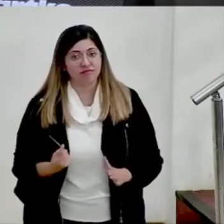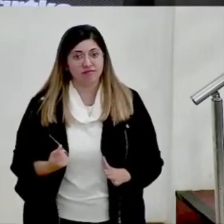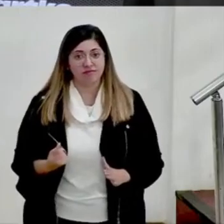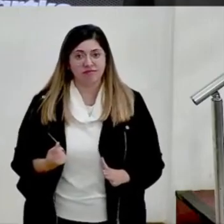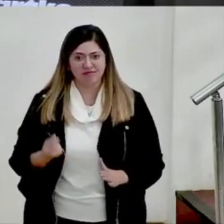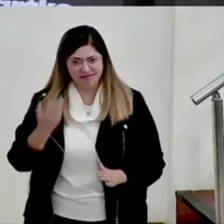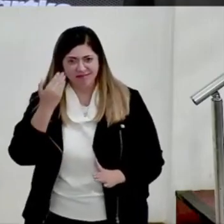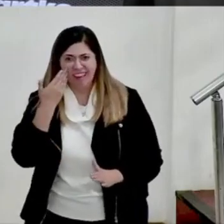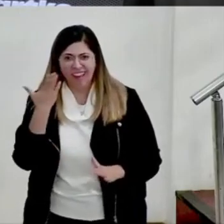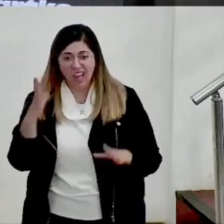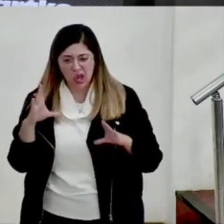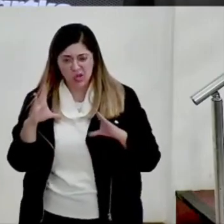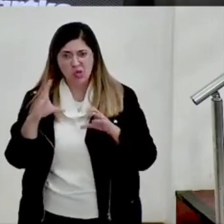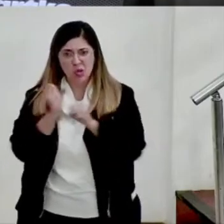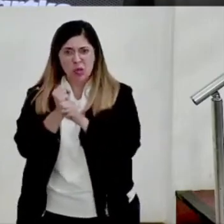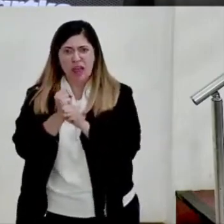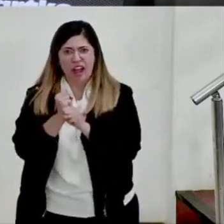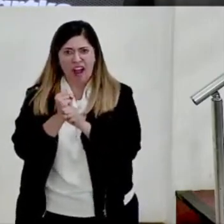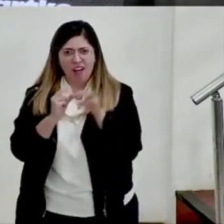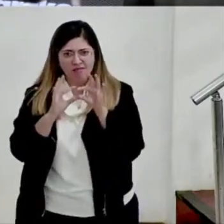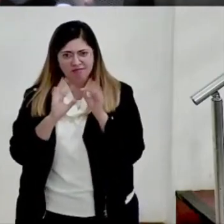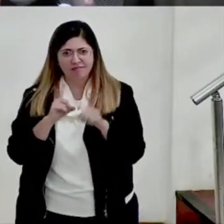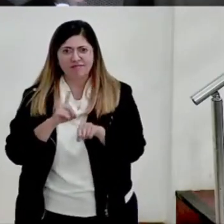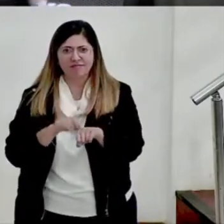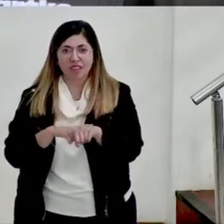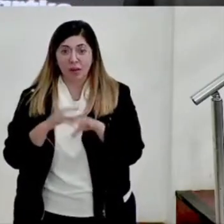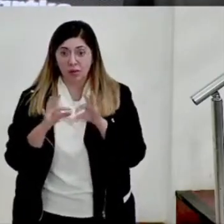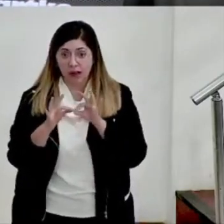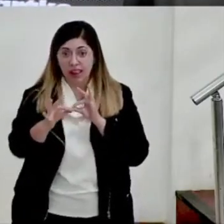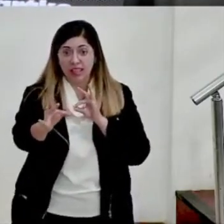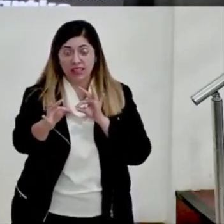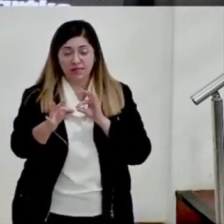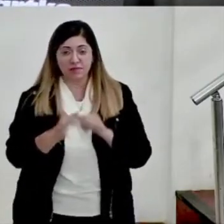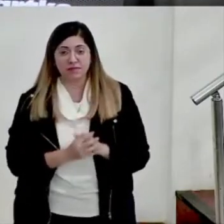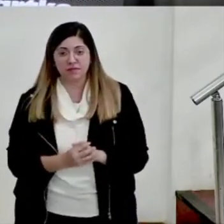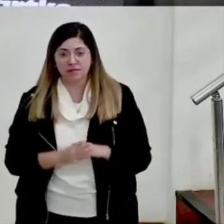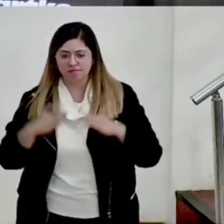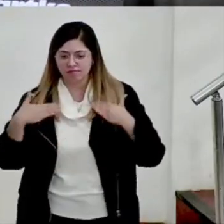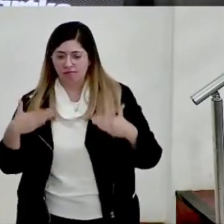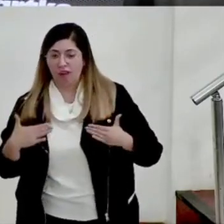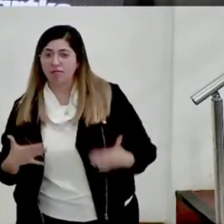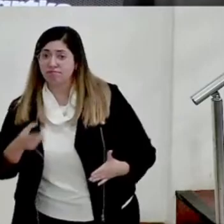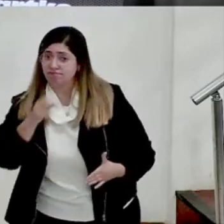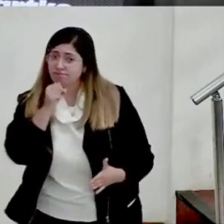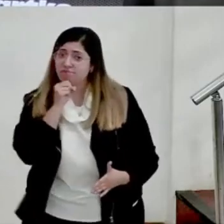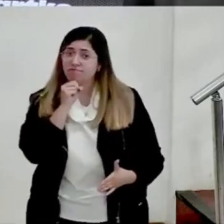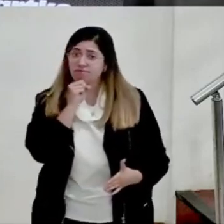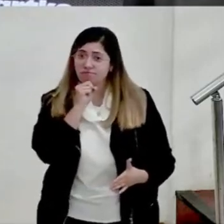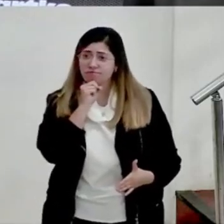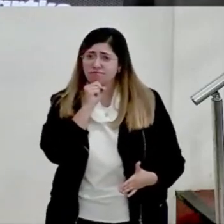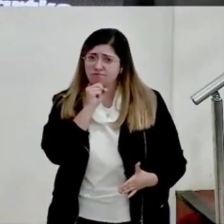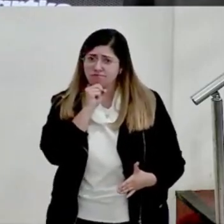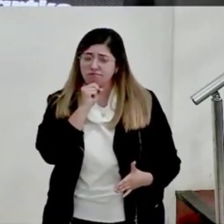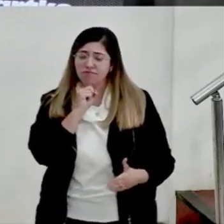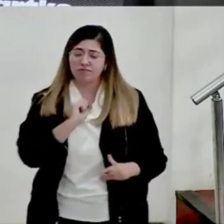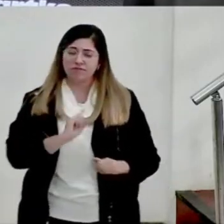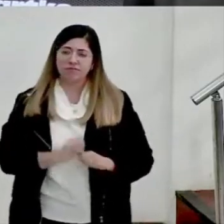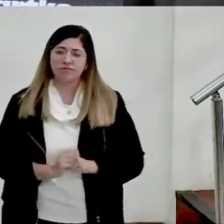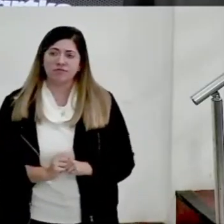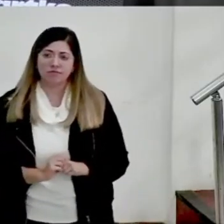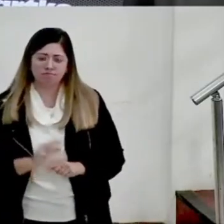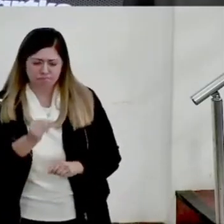eras. Você tem um corpo da velha criação, sujeito